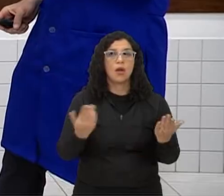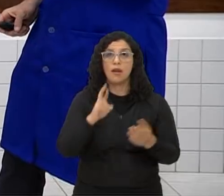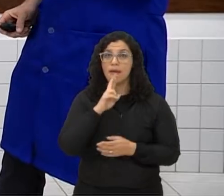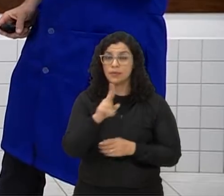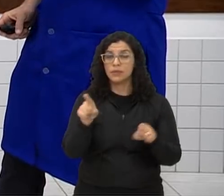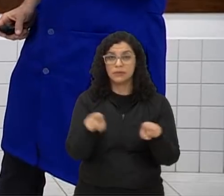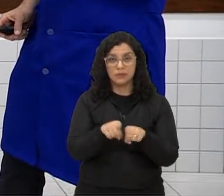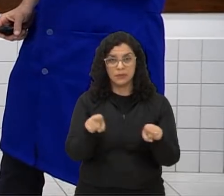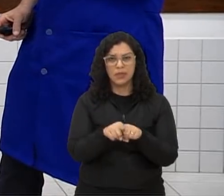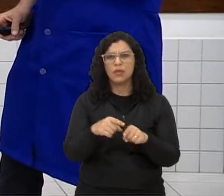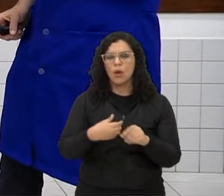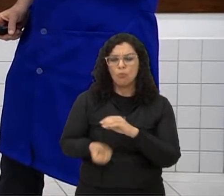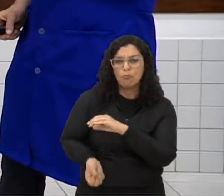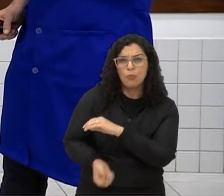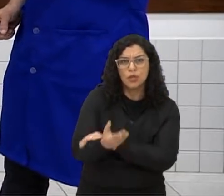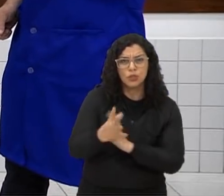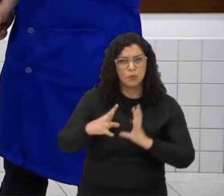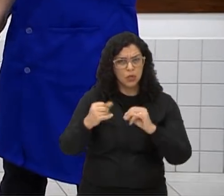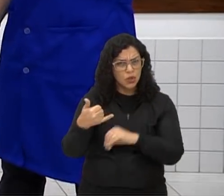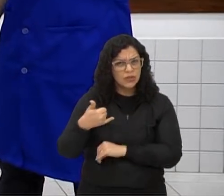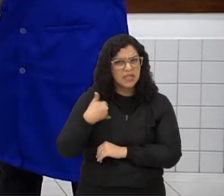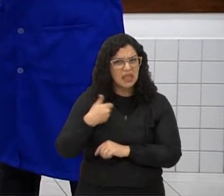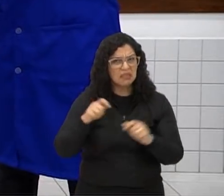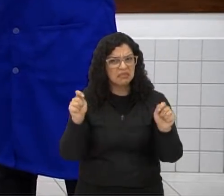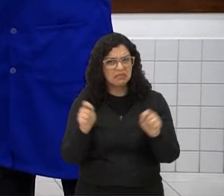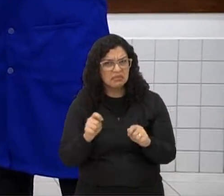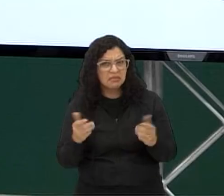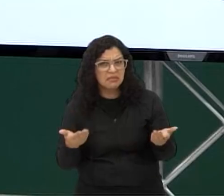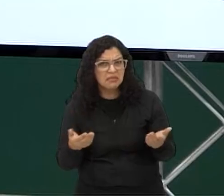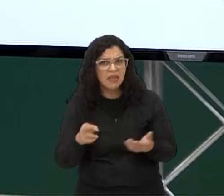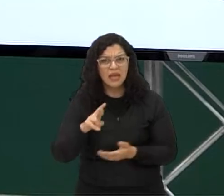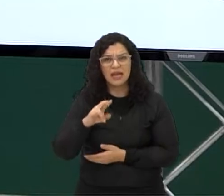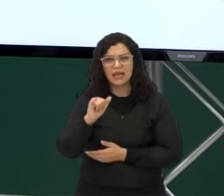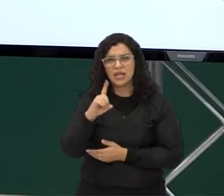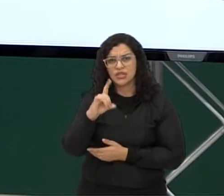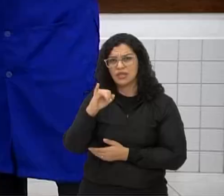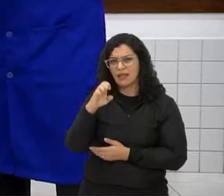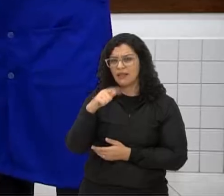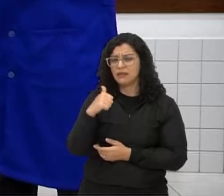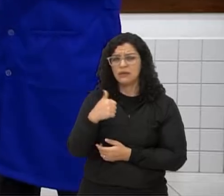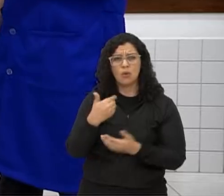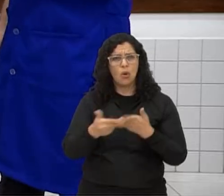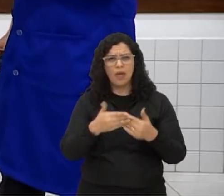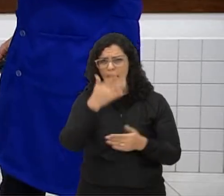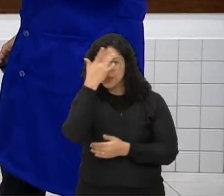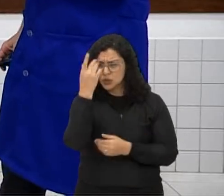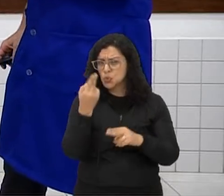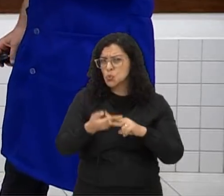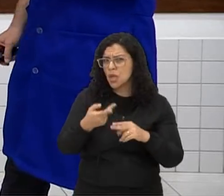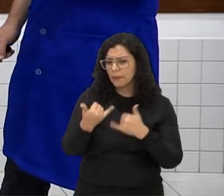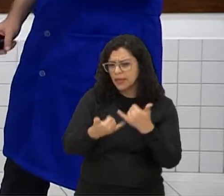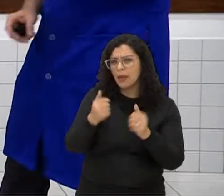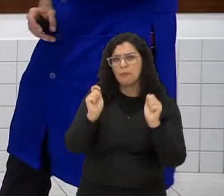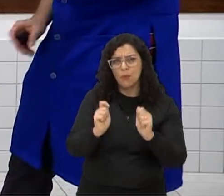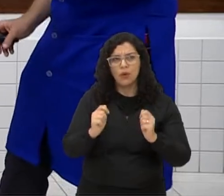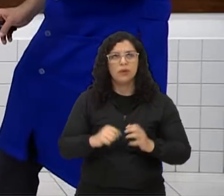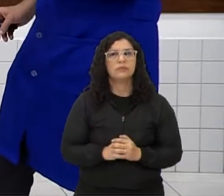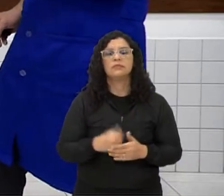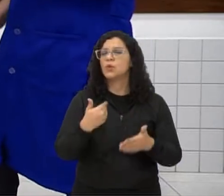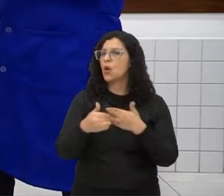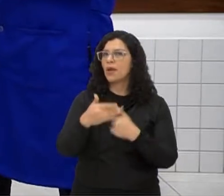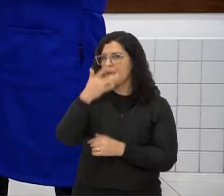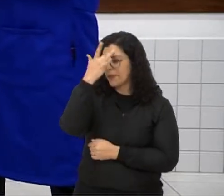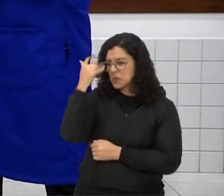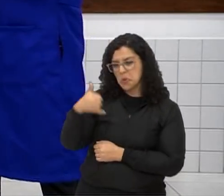Respondendo aqui, então, o boliche é para todas as idades? A pergunta da Ridiele. E aí, professor? Qualquer idade pode estar praticando o boliche?